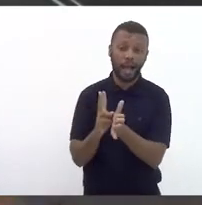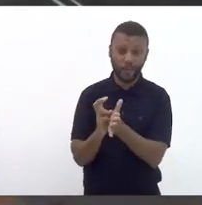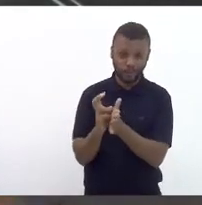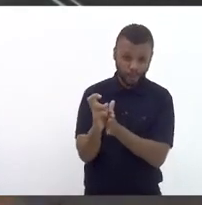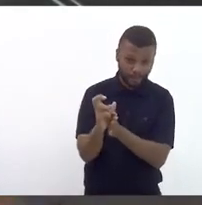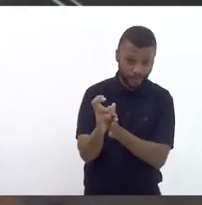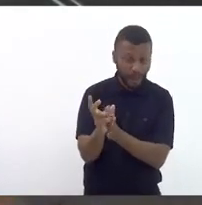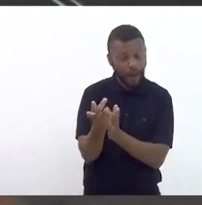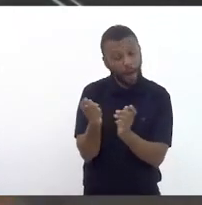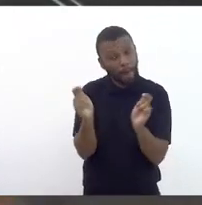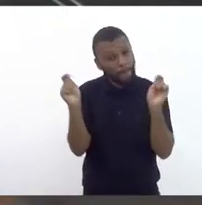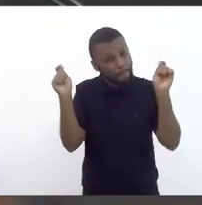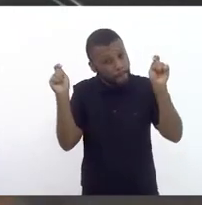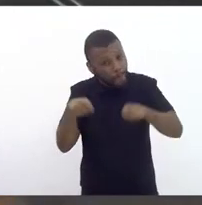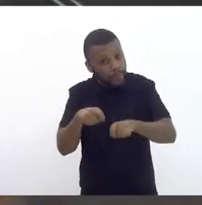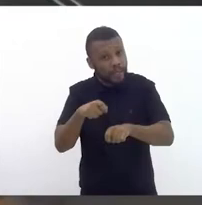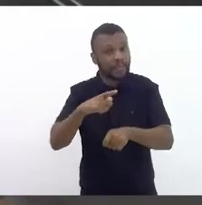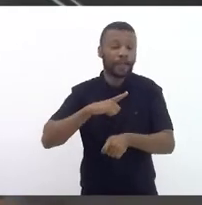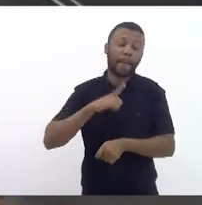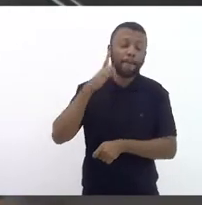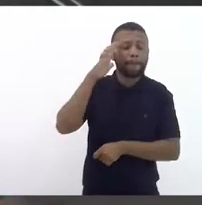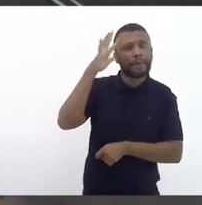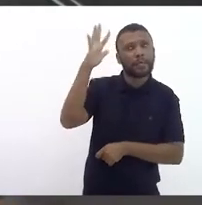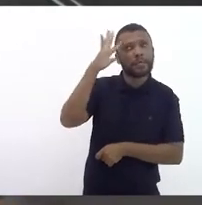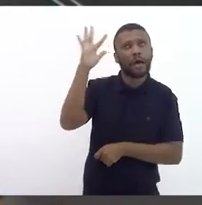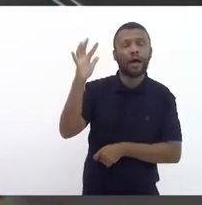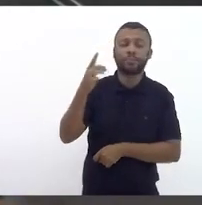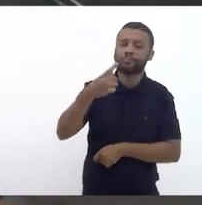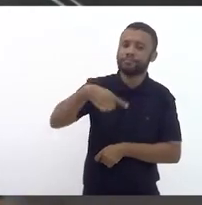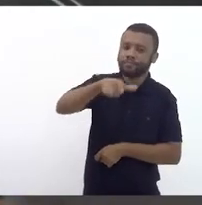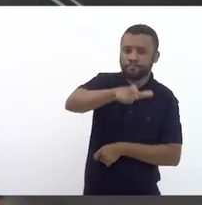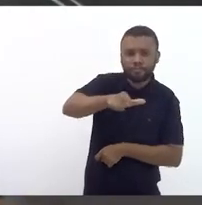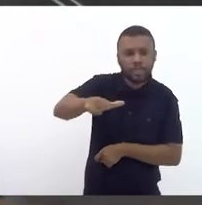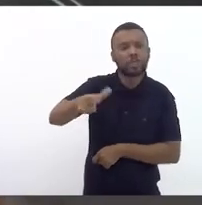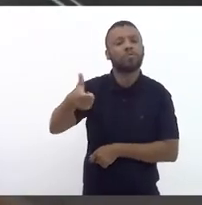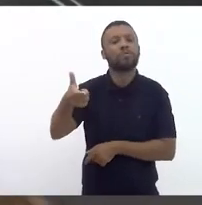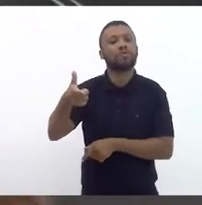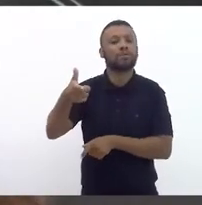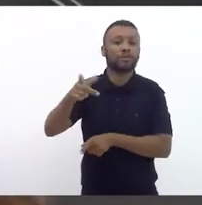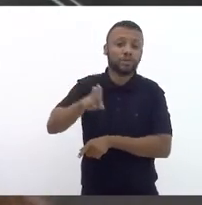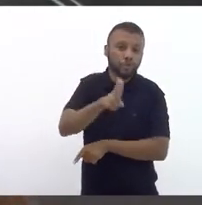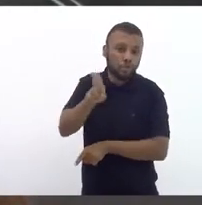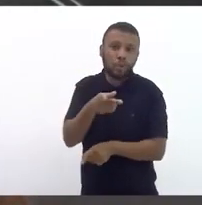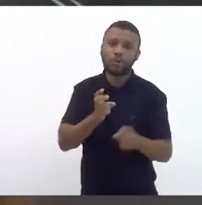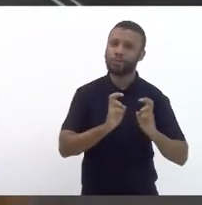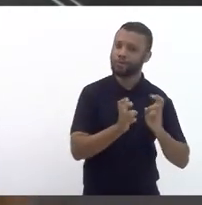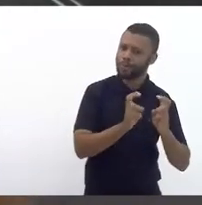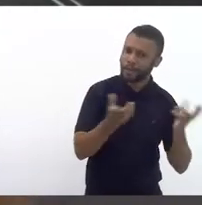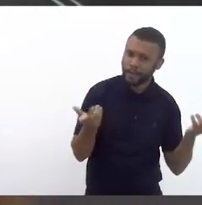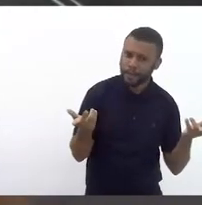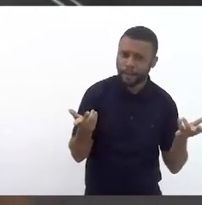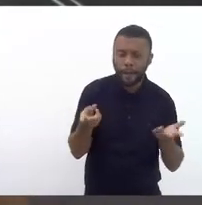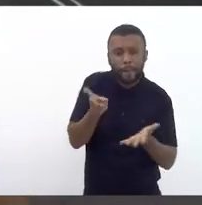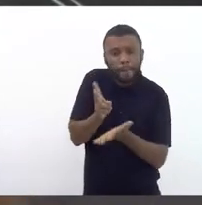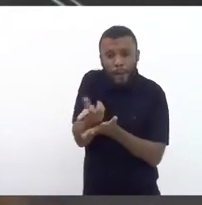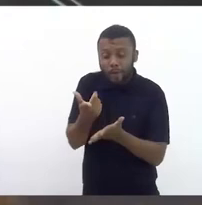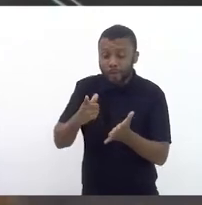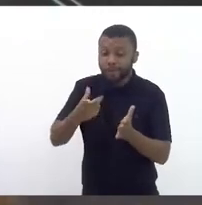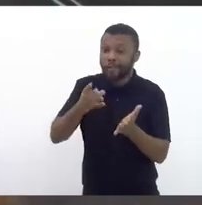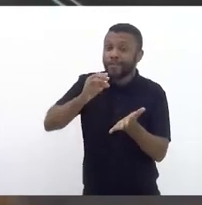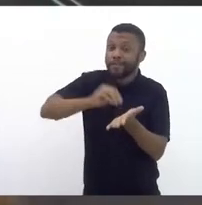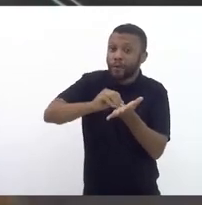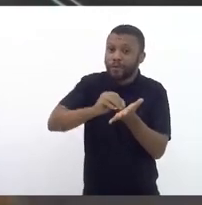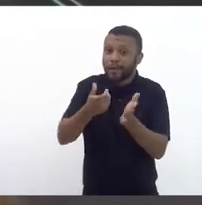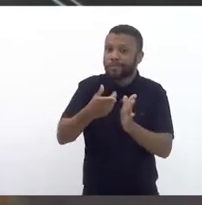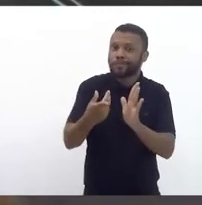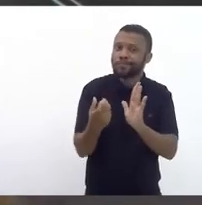poderia ter pensado nos seus usuários e construído, mesmo não tem. Sim.